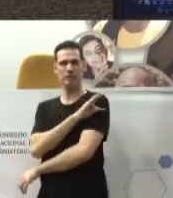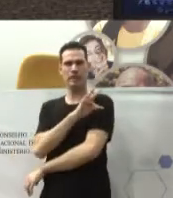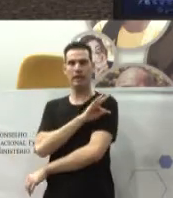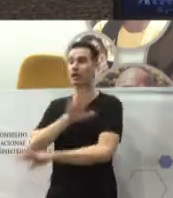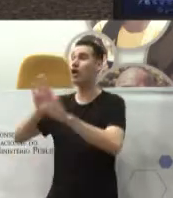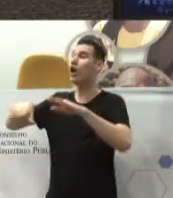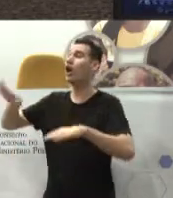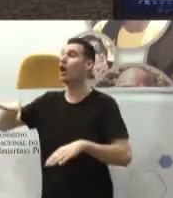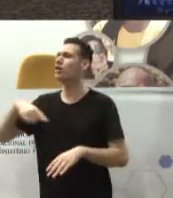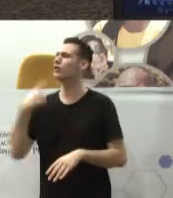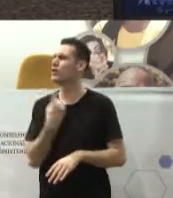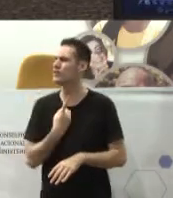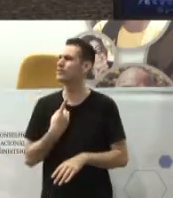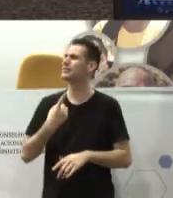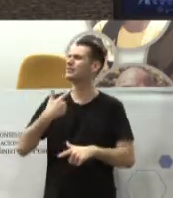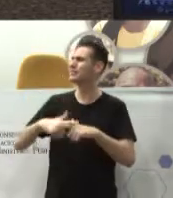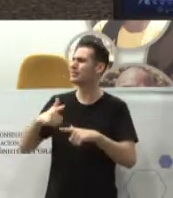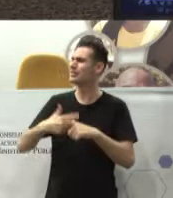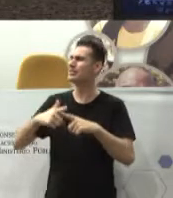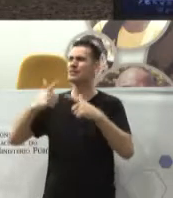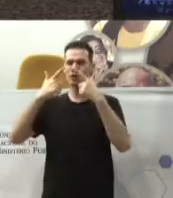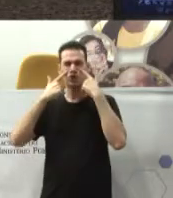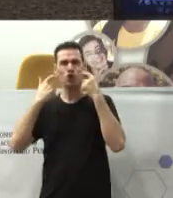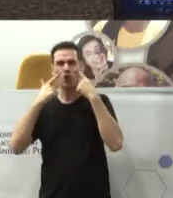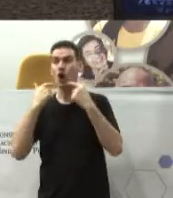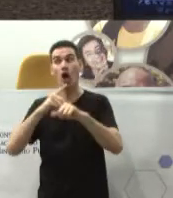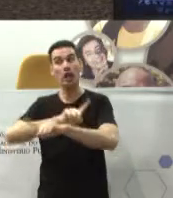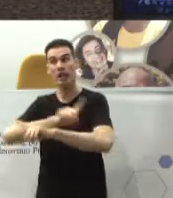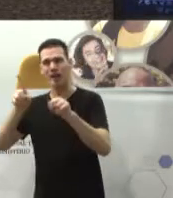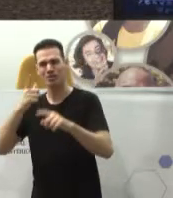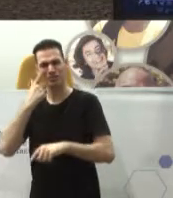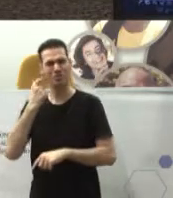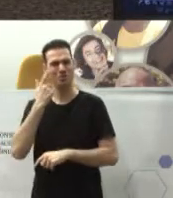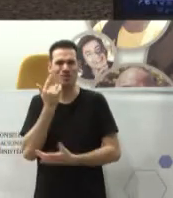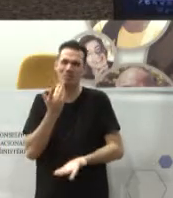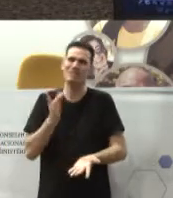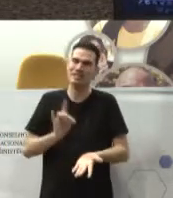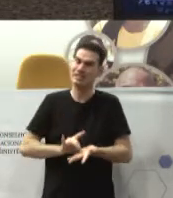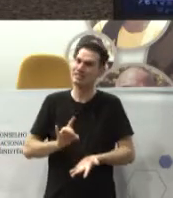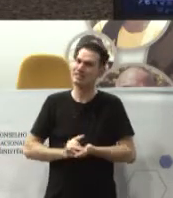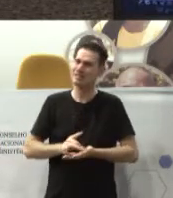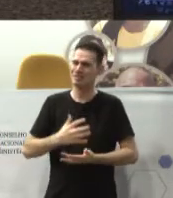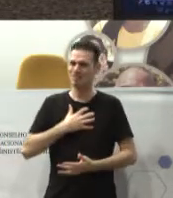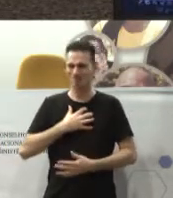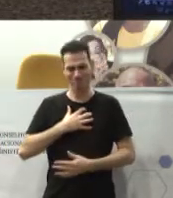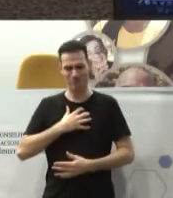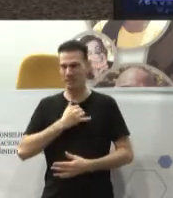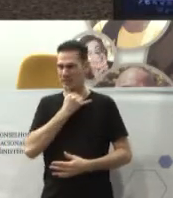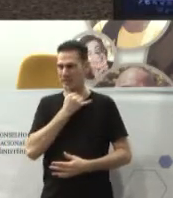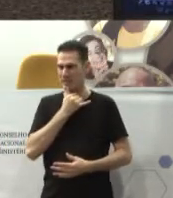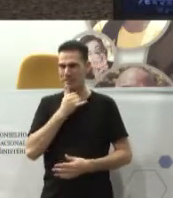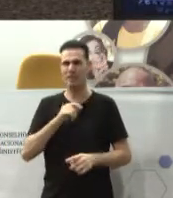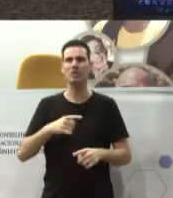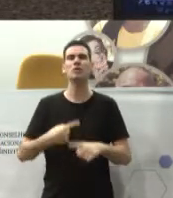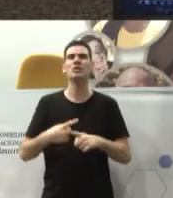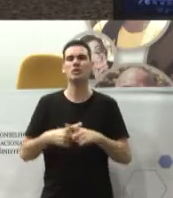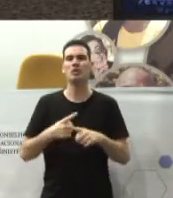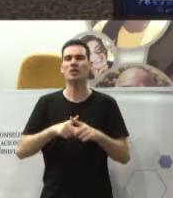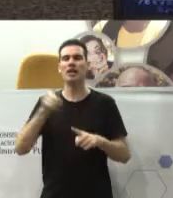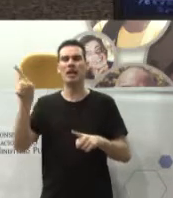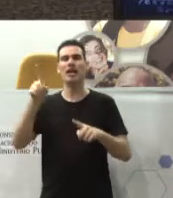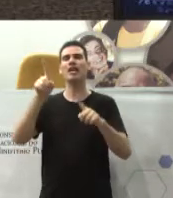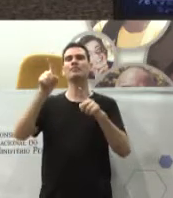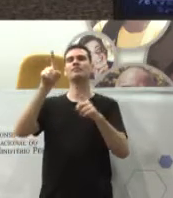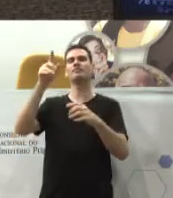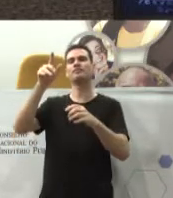falamos sim, chorando, falamos não, chorando também. Porque, afinal, pelo caráter substitutivo da